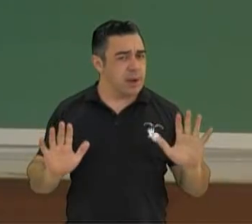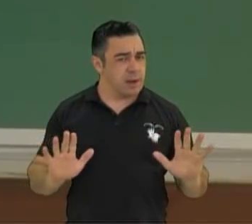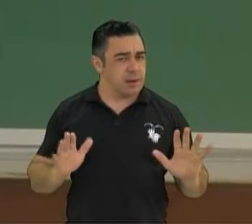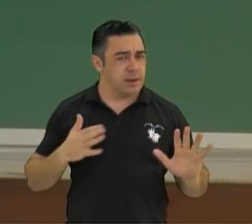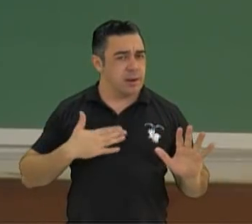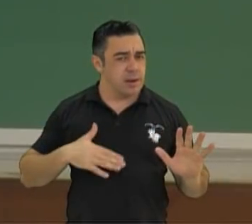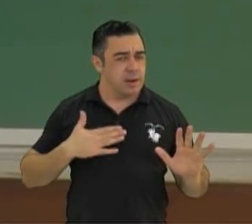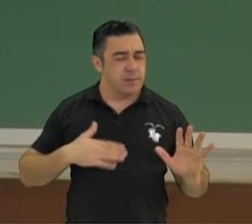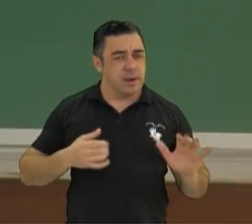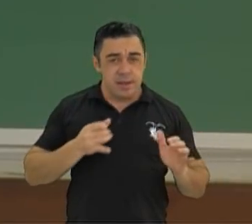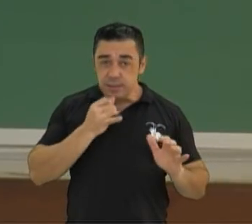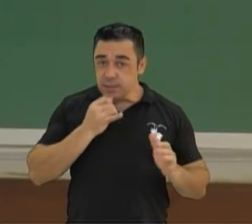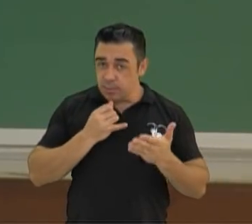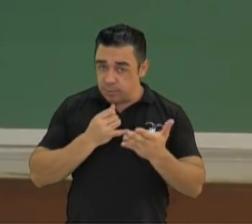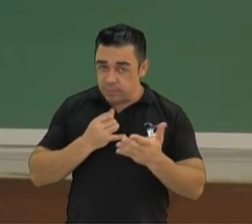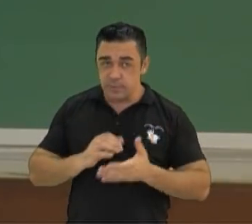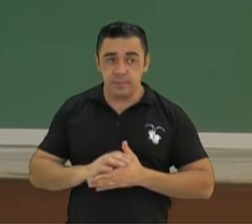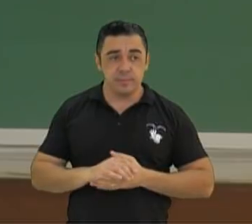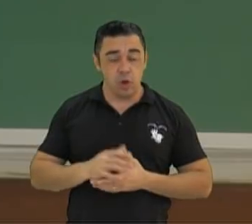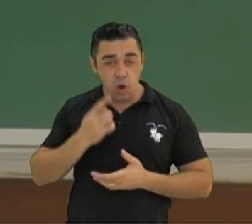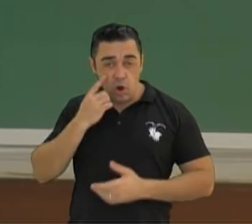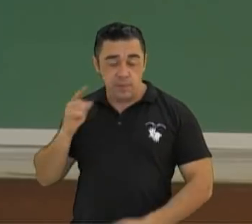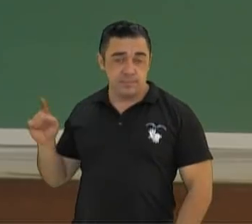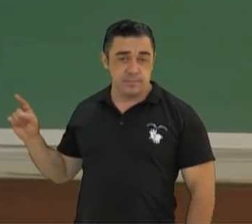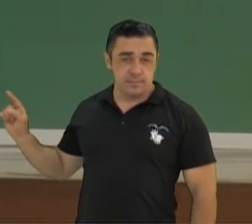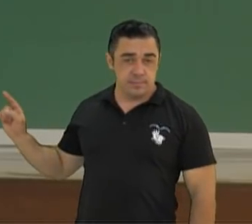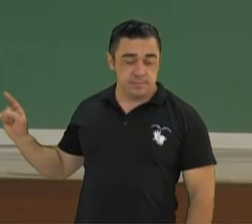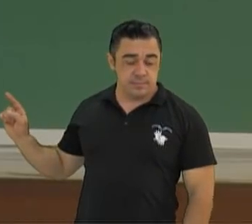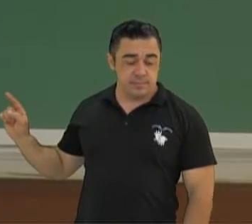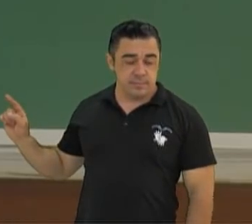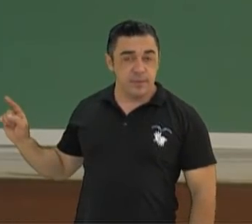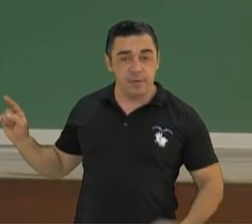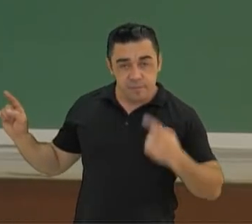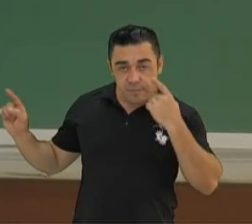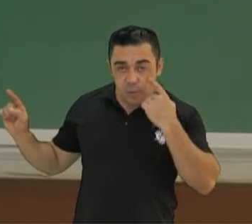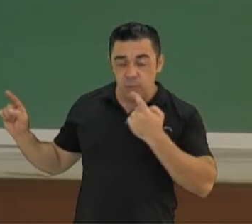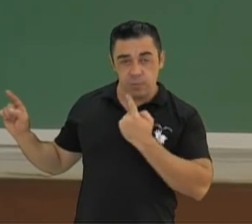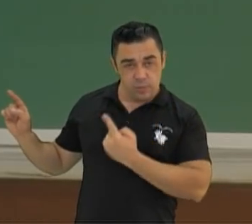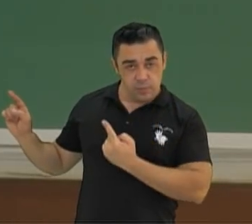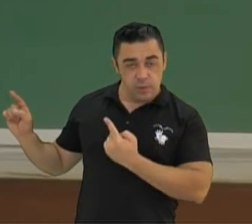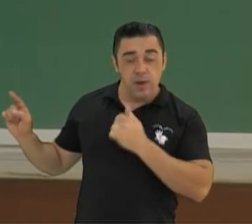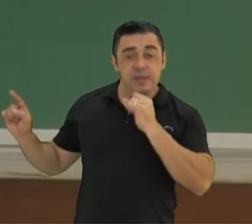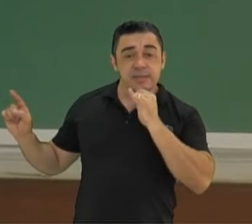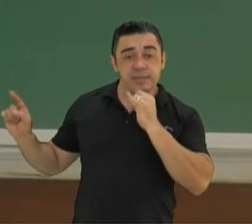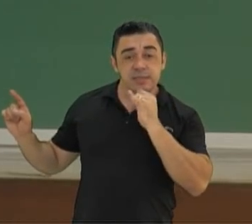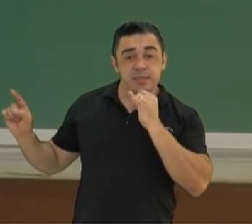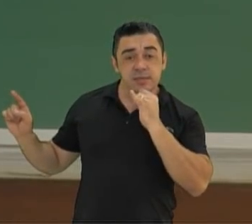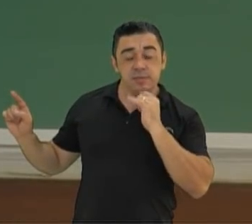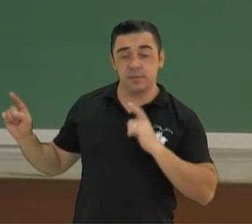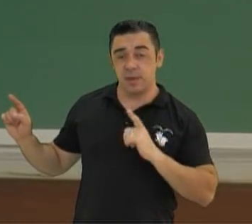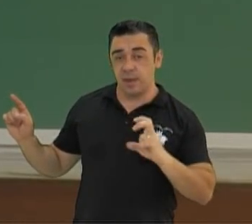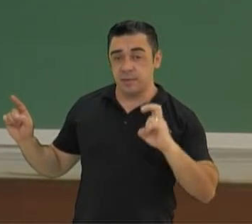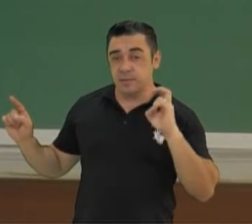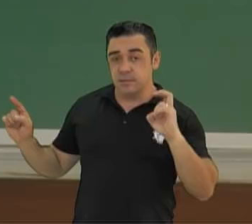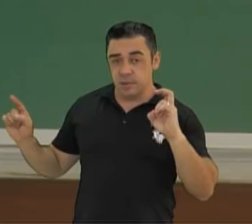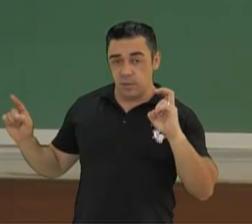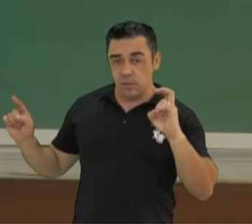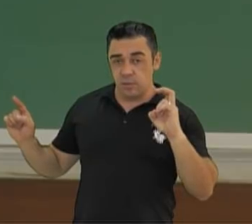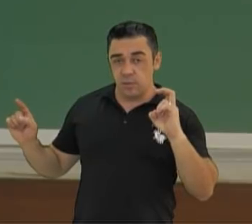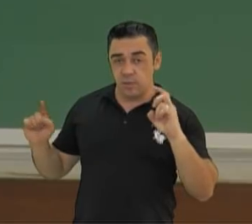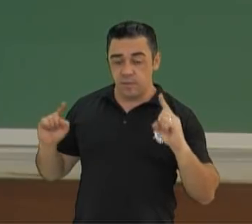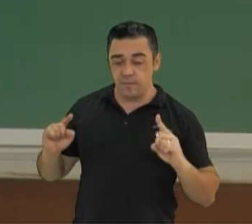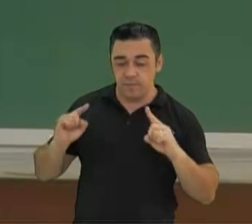dar um exemplo para vocês então. Olhem aqui, ó. Aqui nós temos um exemplo de uma pirâmide com 5 vértices.